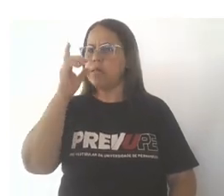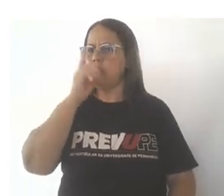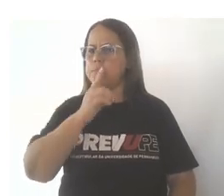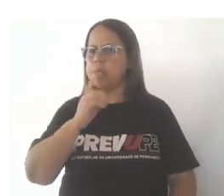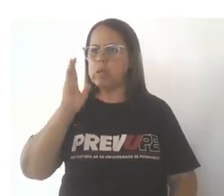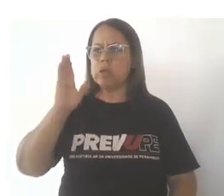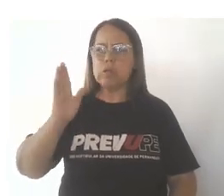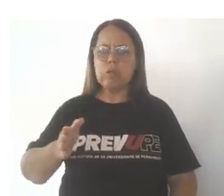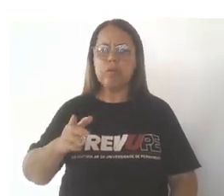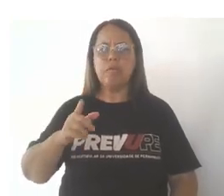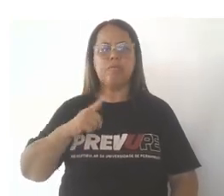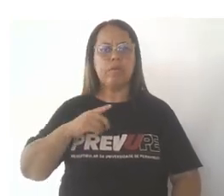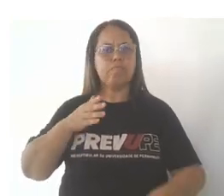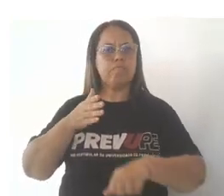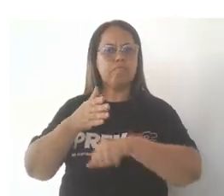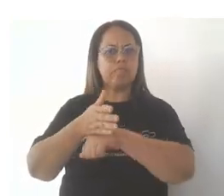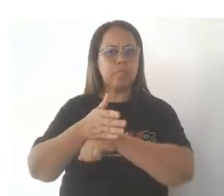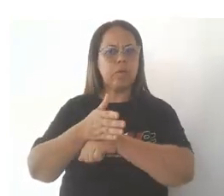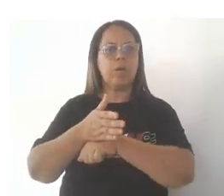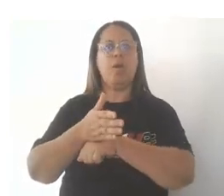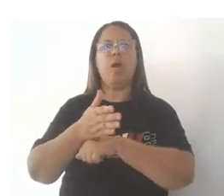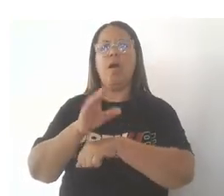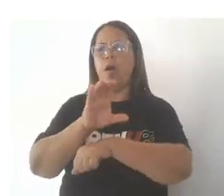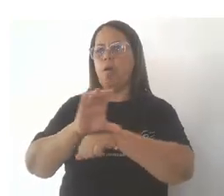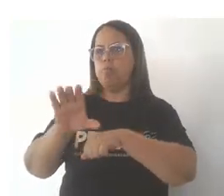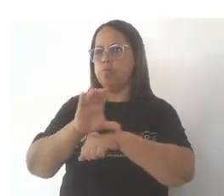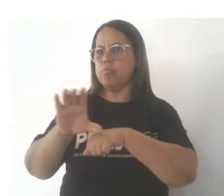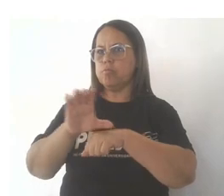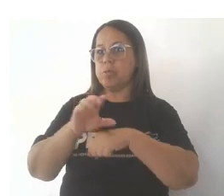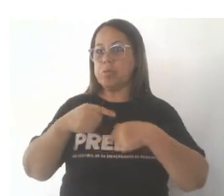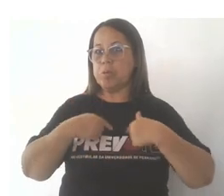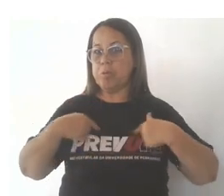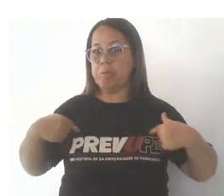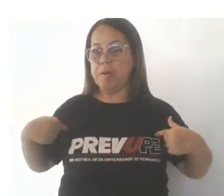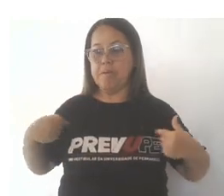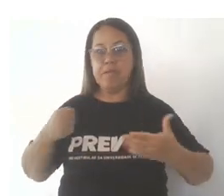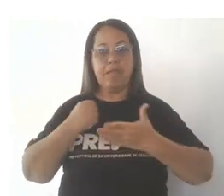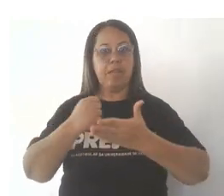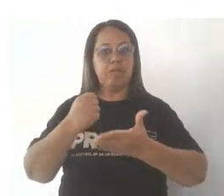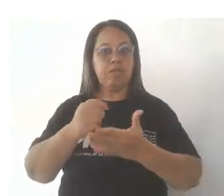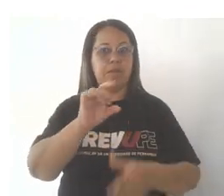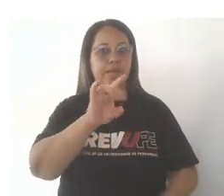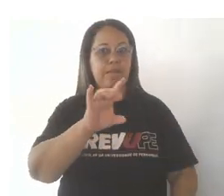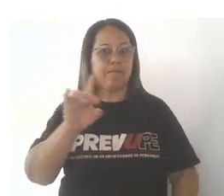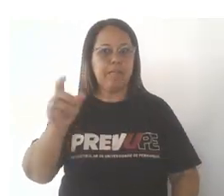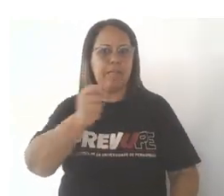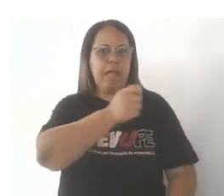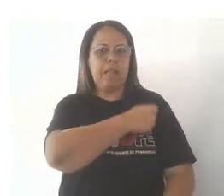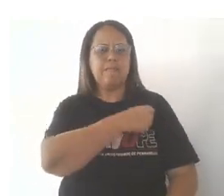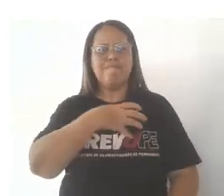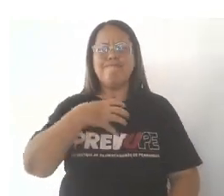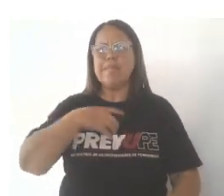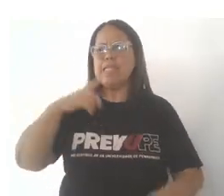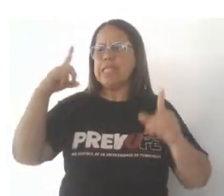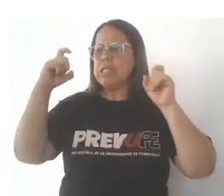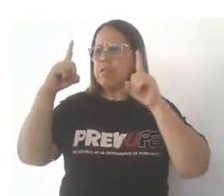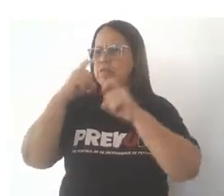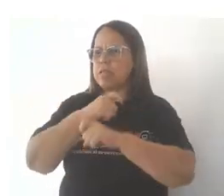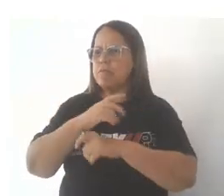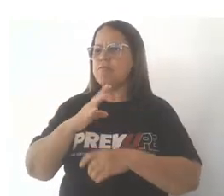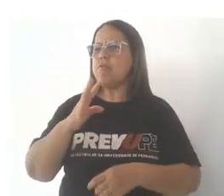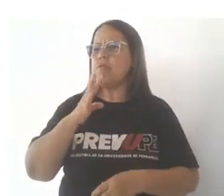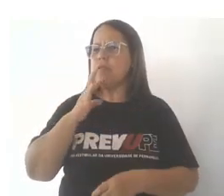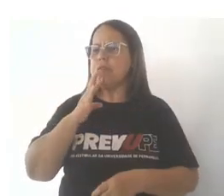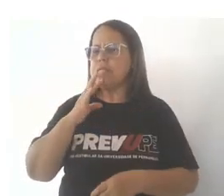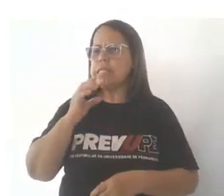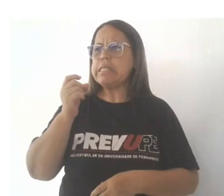eu venho aqui ao curso de Barreiros, o Pré-VUP, que tem ajudado cada aluno que tinha dificuldade nas matérias, e com isso cada um dele ia